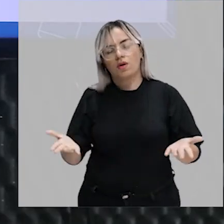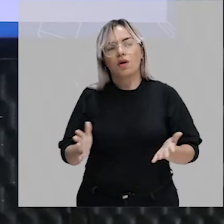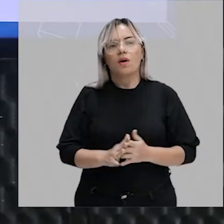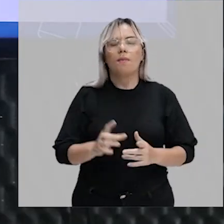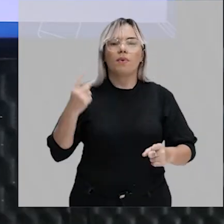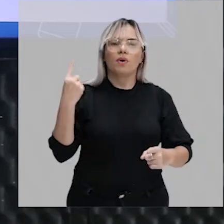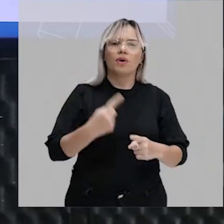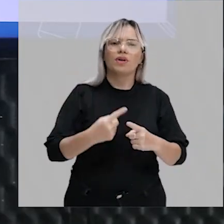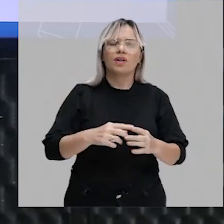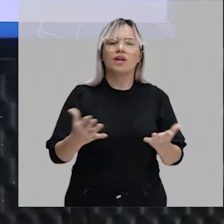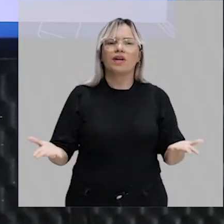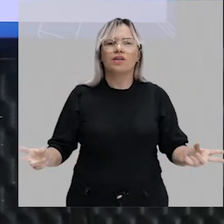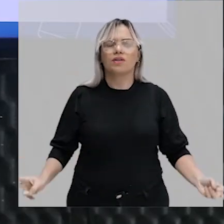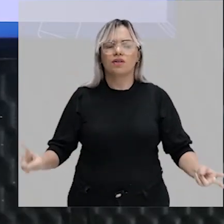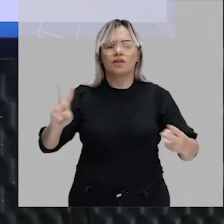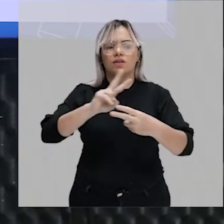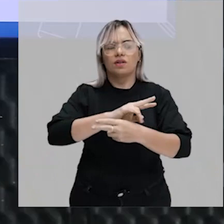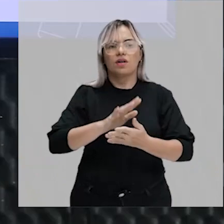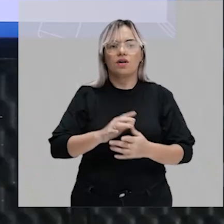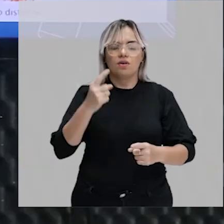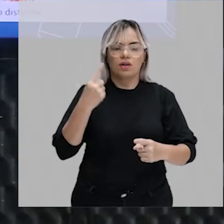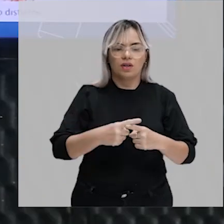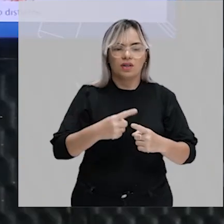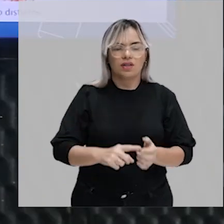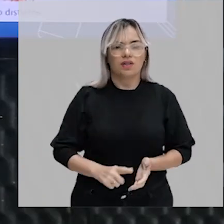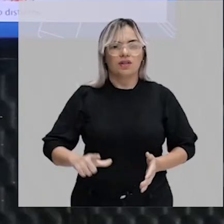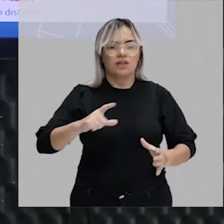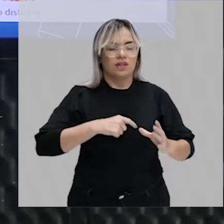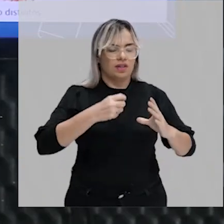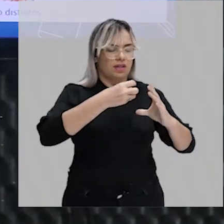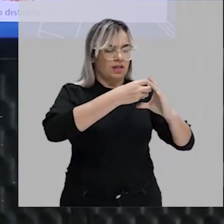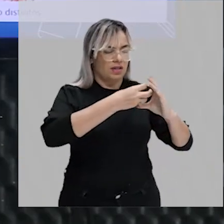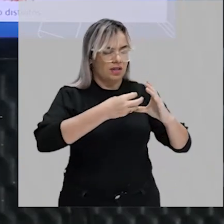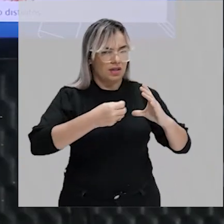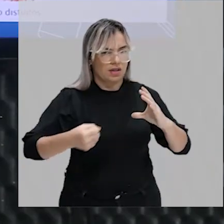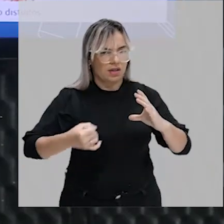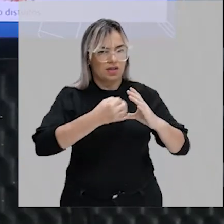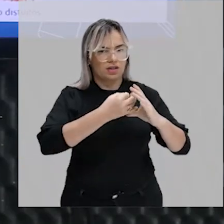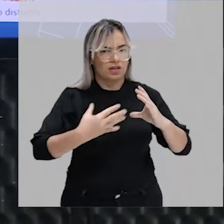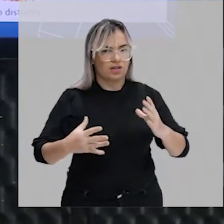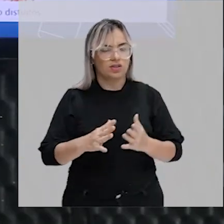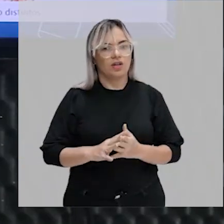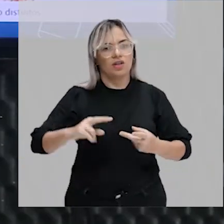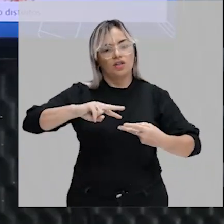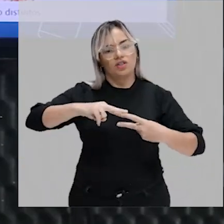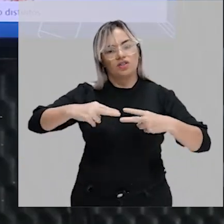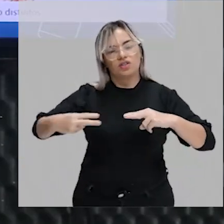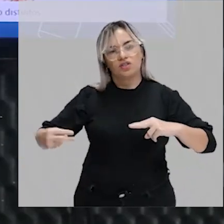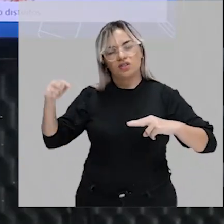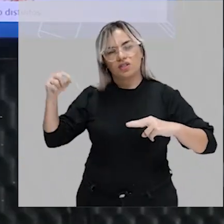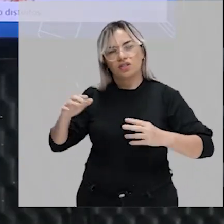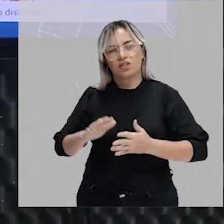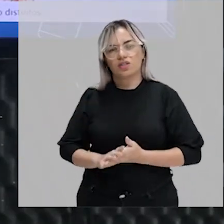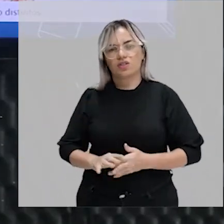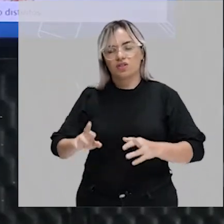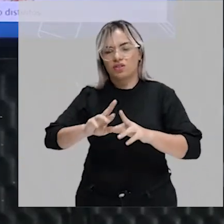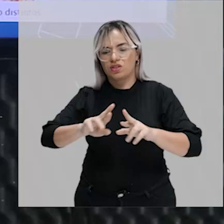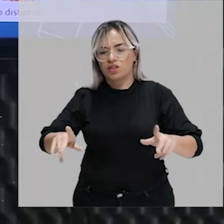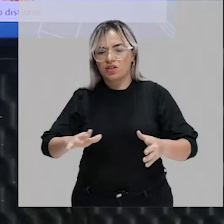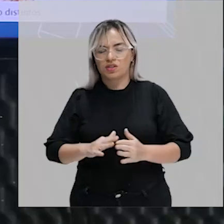cruzarem? Por conta de tantas características genéticas de serem tão inviáveis, tá? De não terem